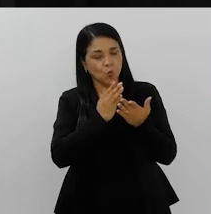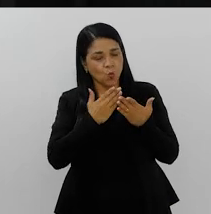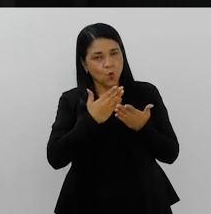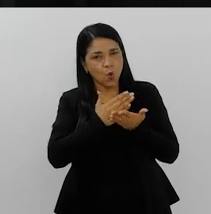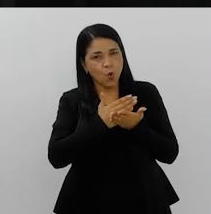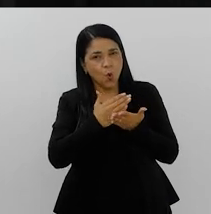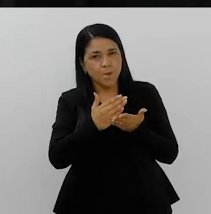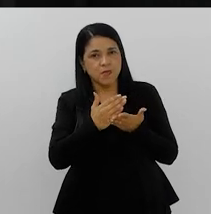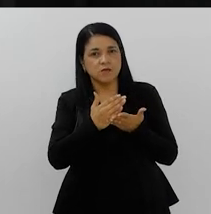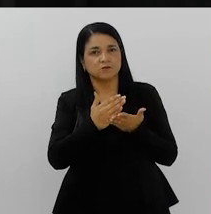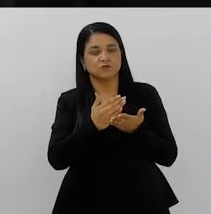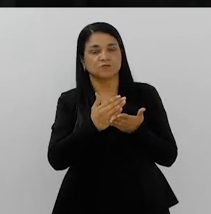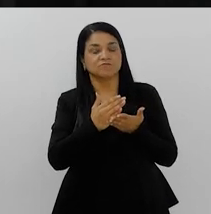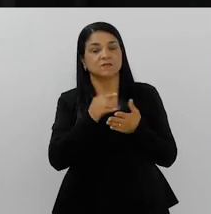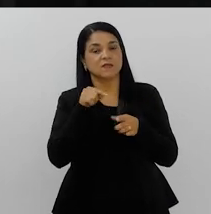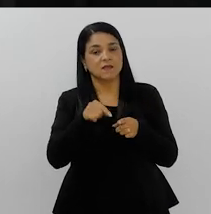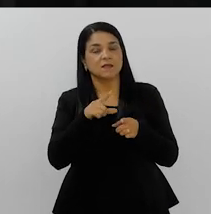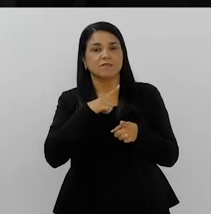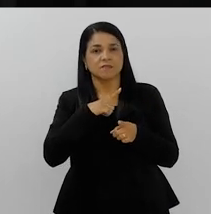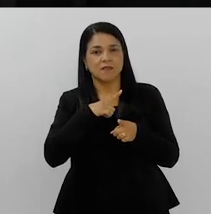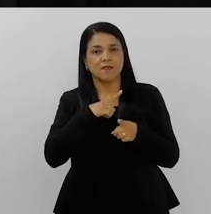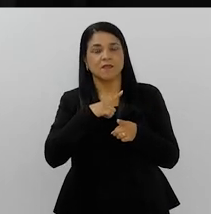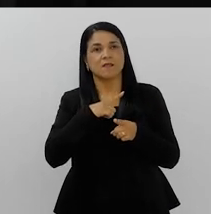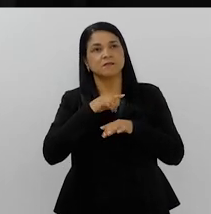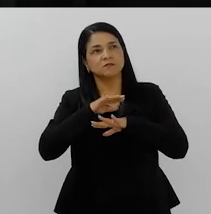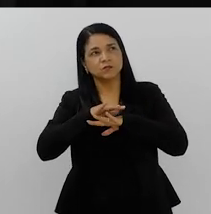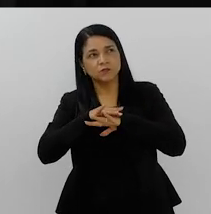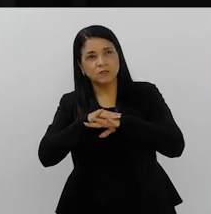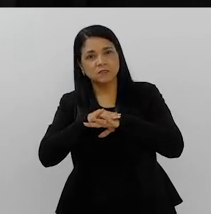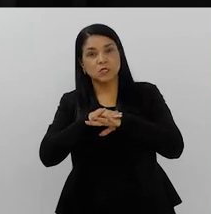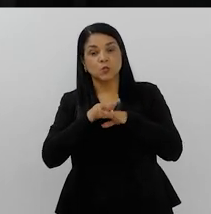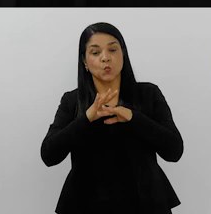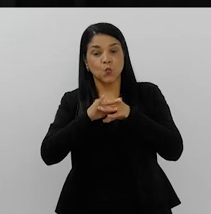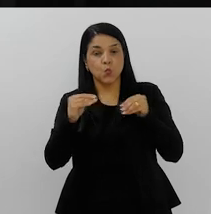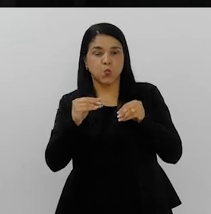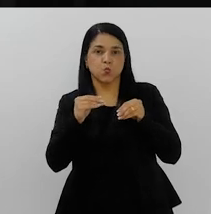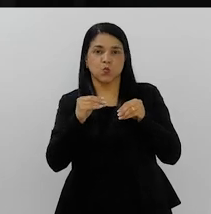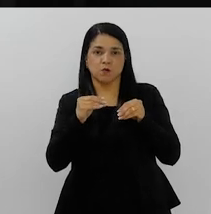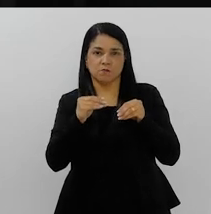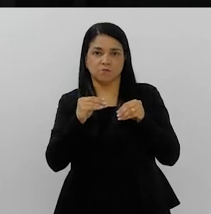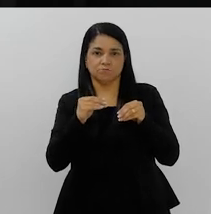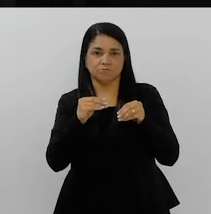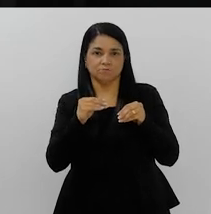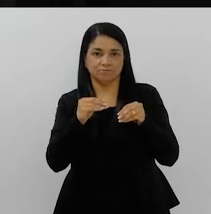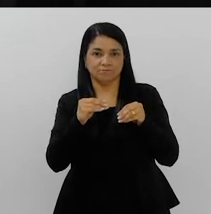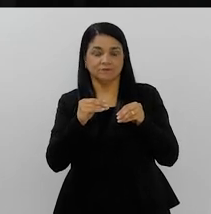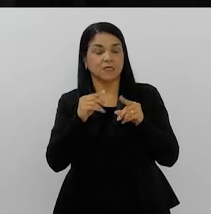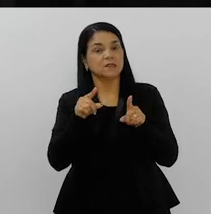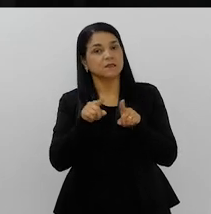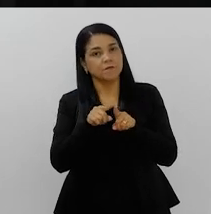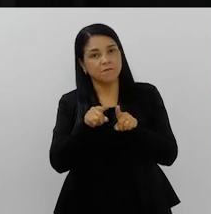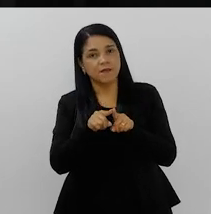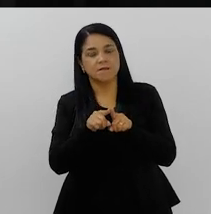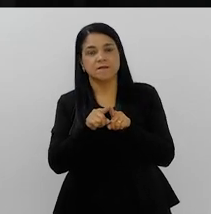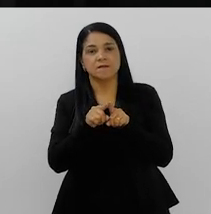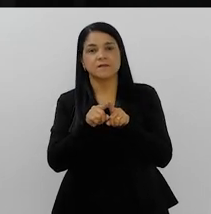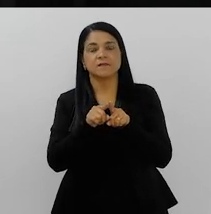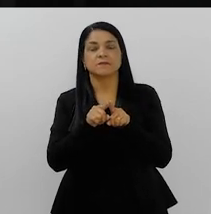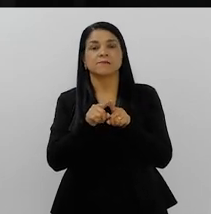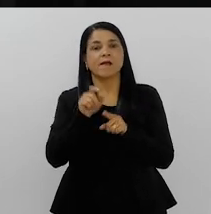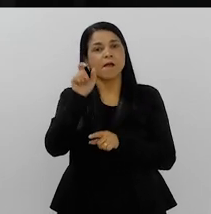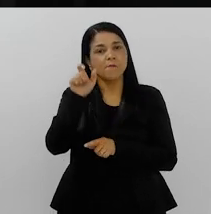fases iniciais é uma doença que ela tem uma chance muito mai de cura e não só o fato